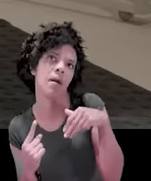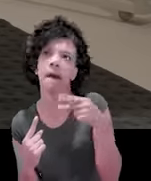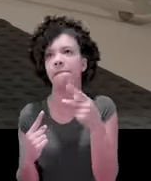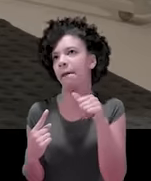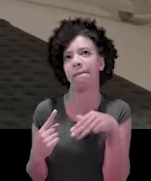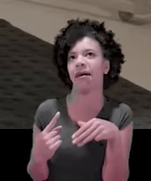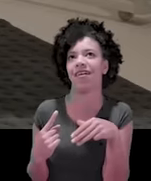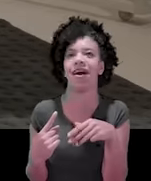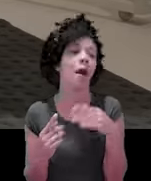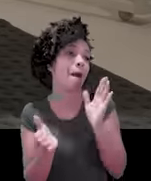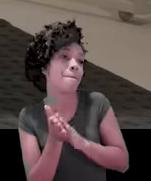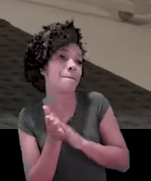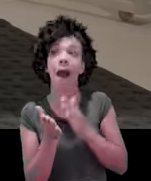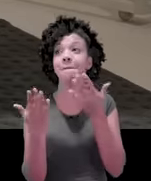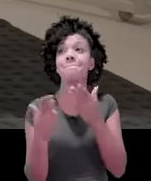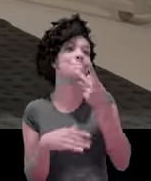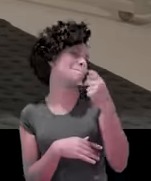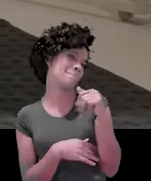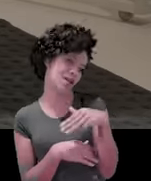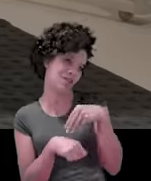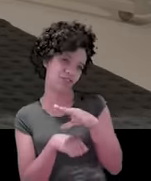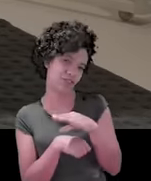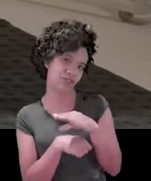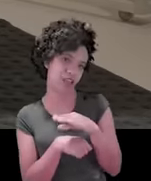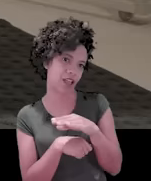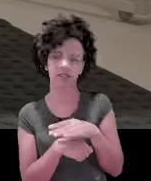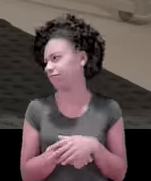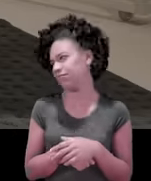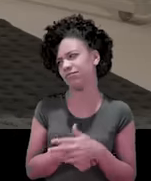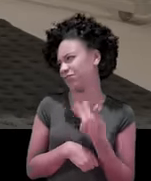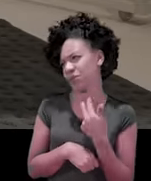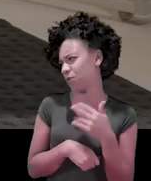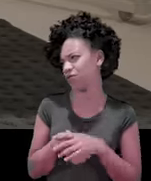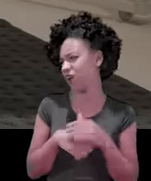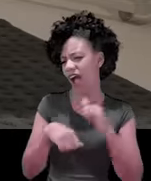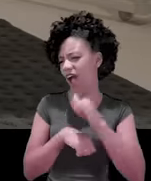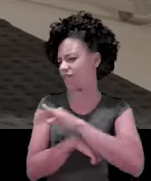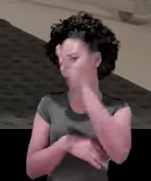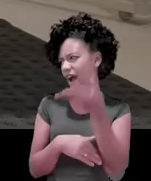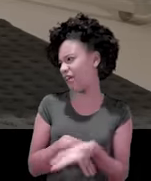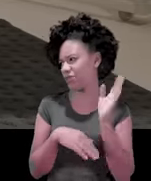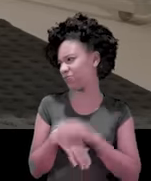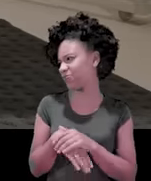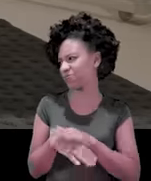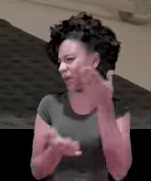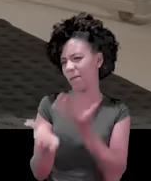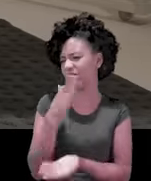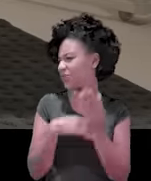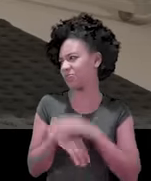muito o papai me dica da urgência não pode ser ele é muito haver um cálculo do pam pam pam pam pam pam